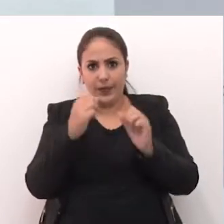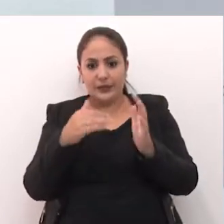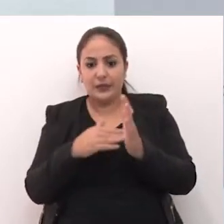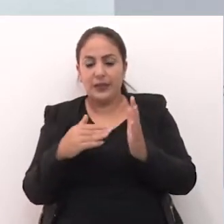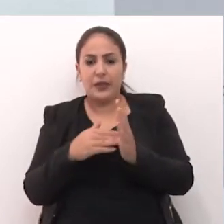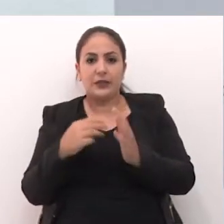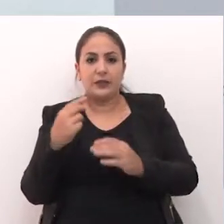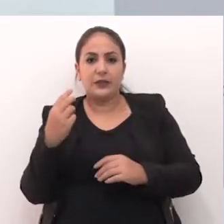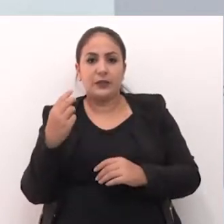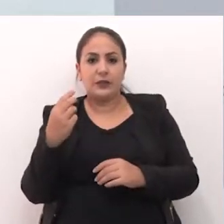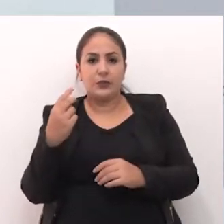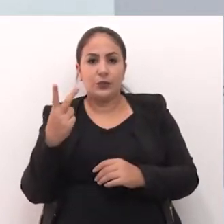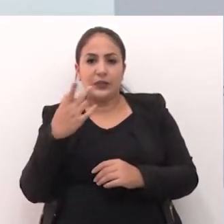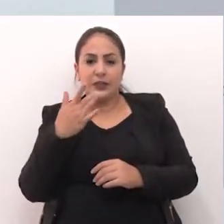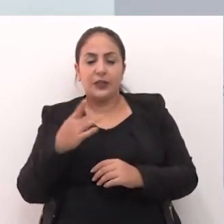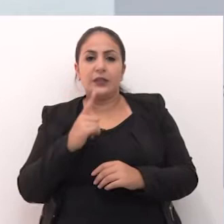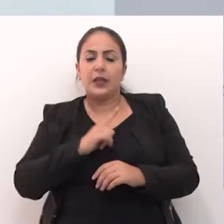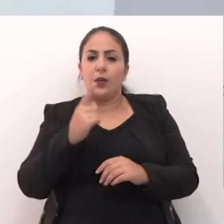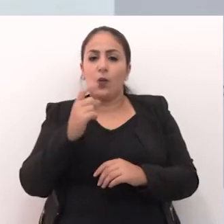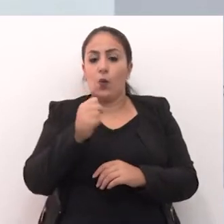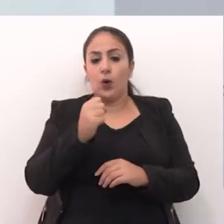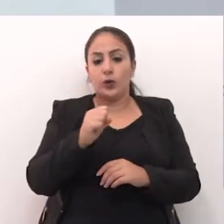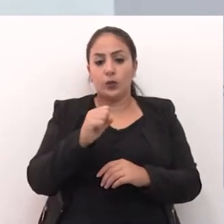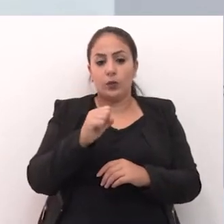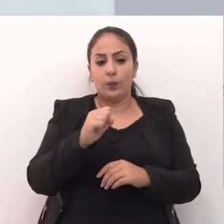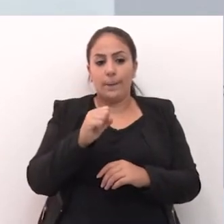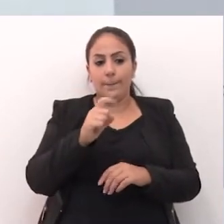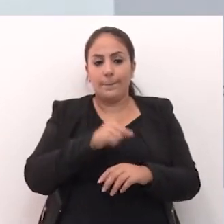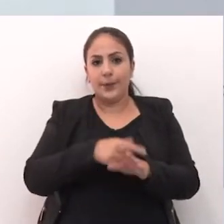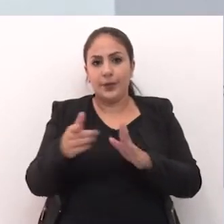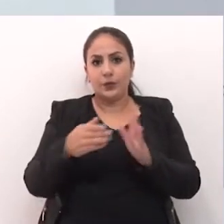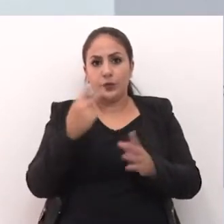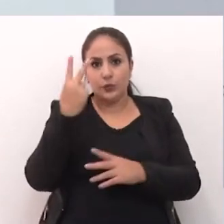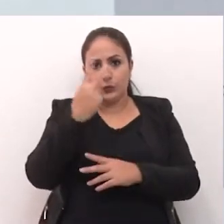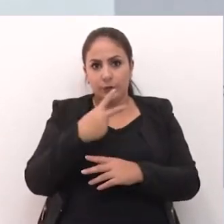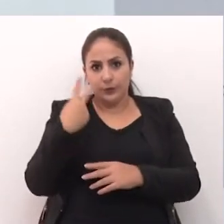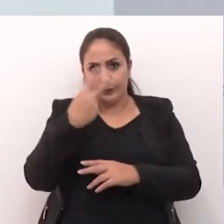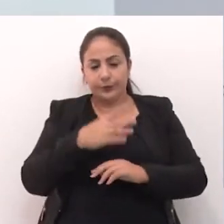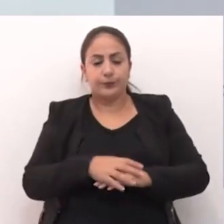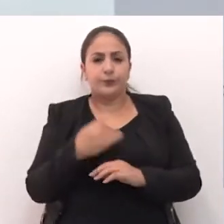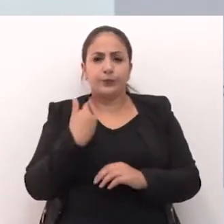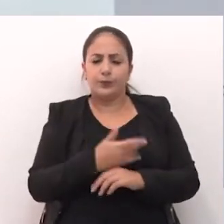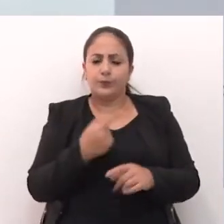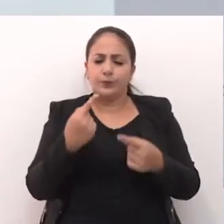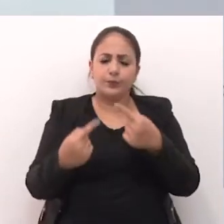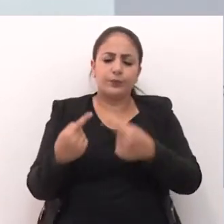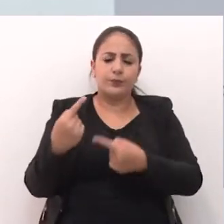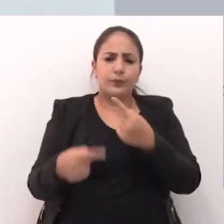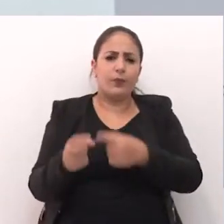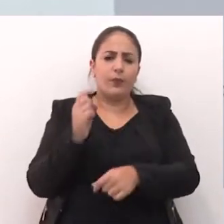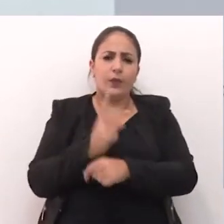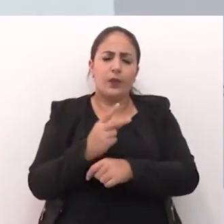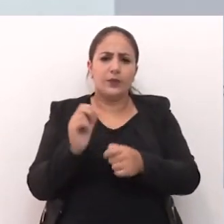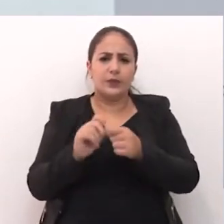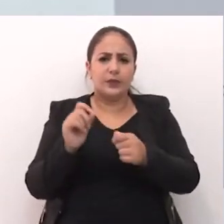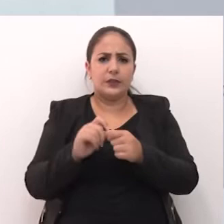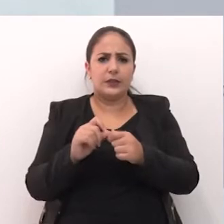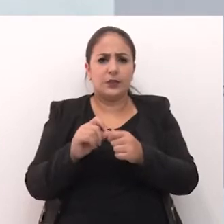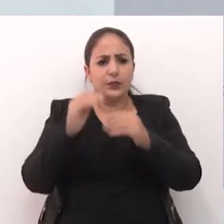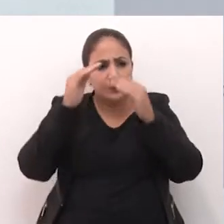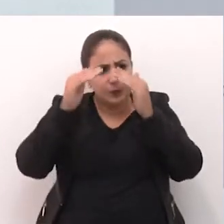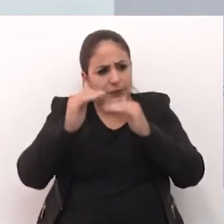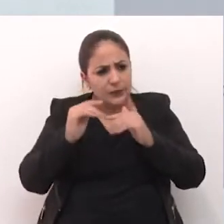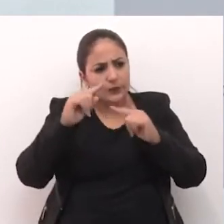3. Então nós temos tipo de 8 períodos de 2 horas. Nós teremos e vamos discutir então em vagas, fazendo a rotatividade, que todo